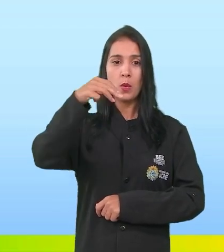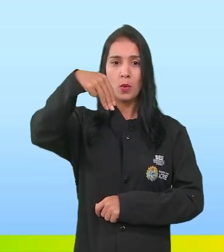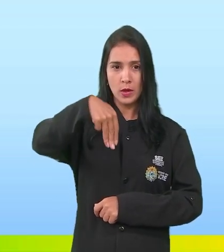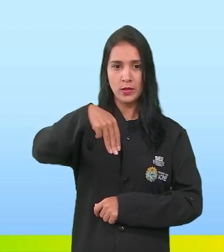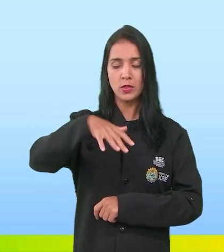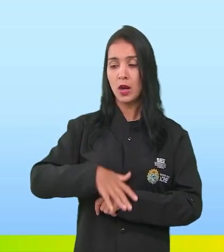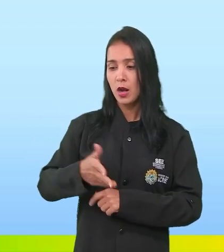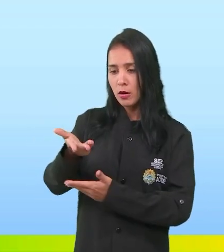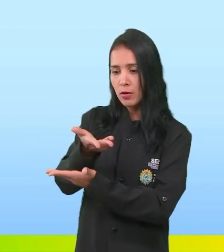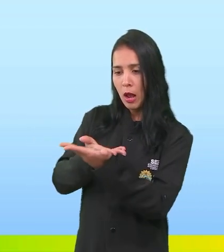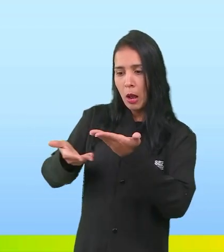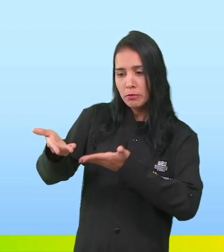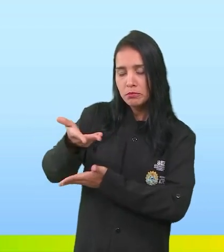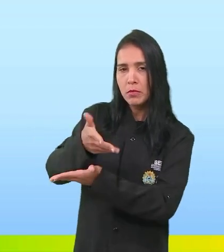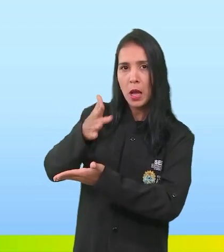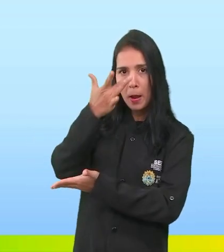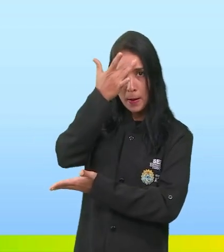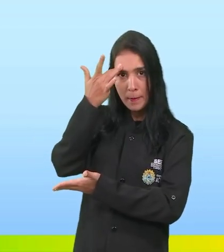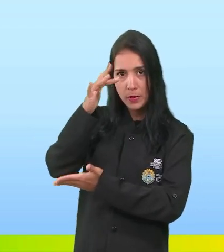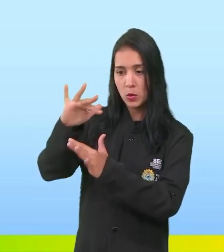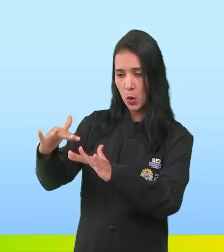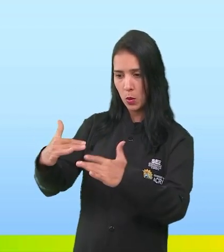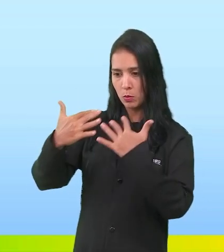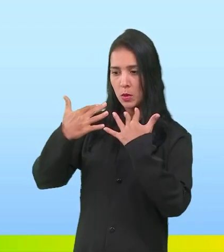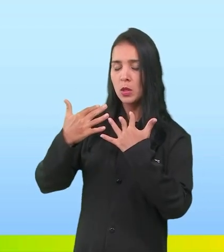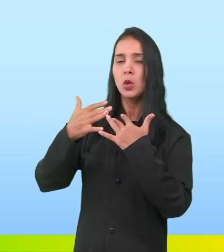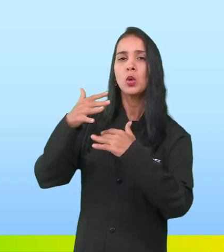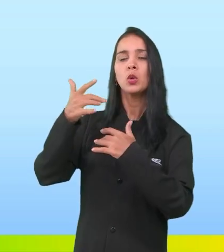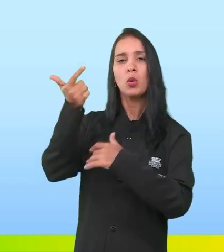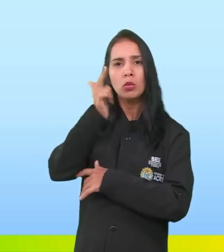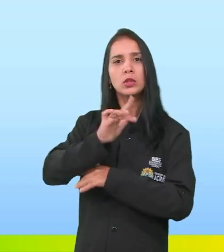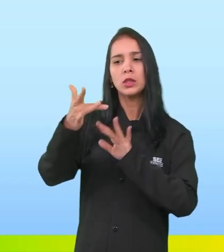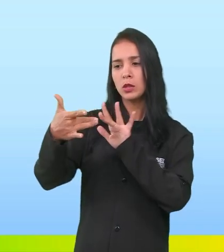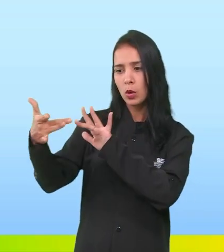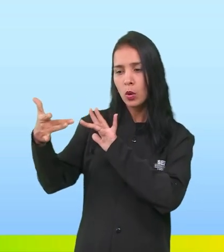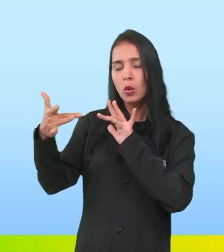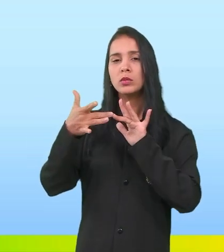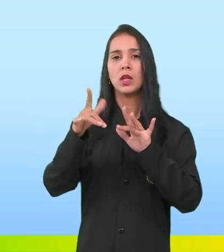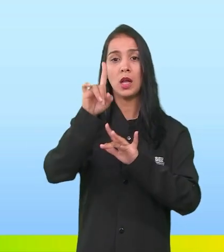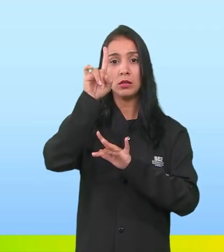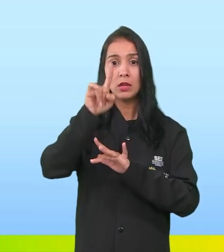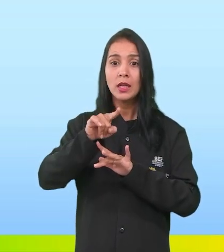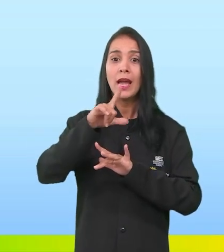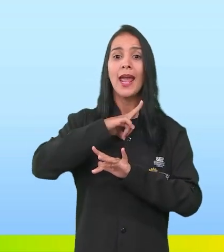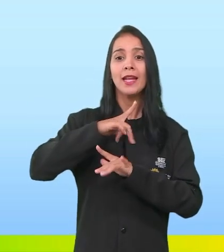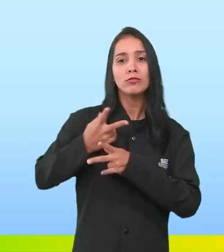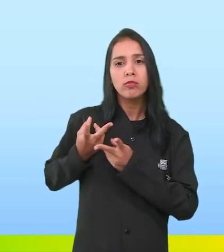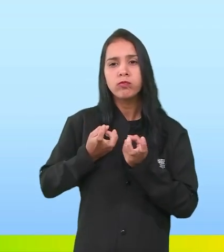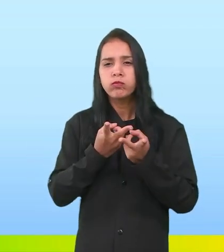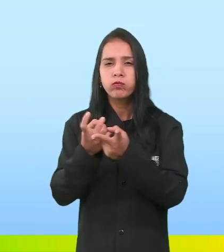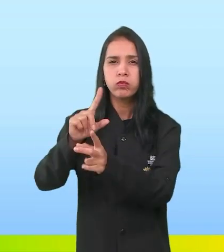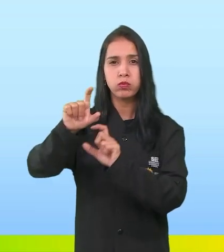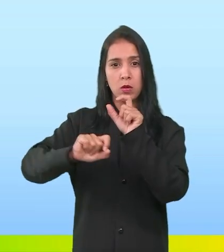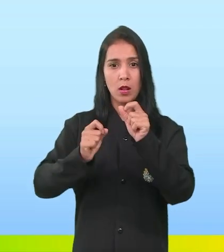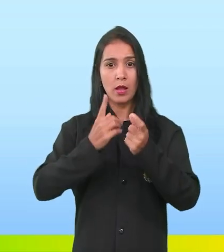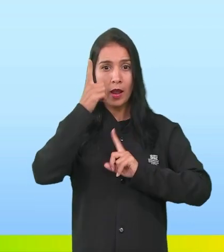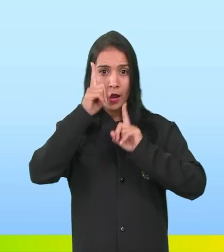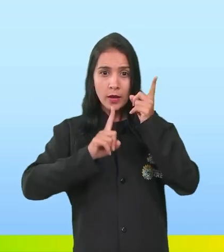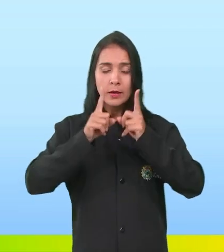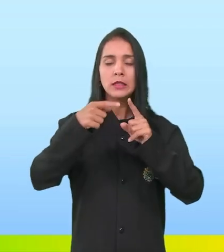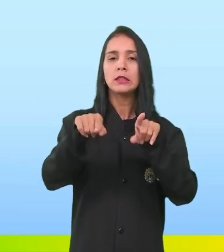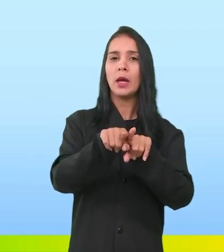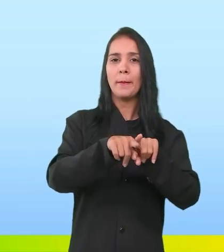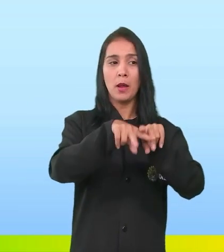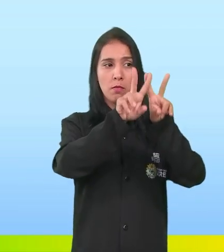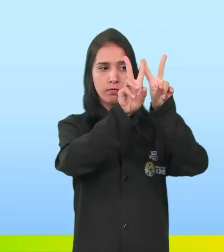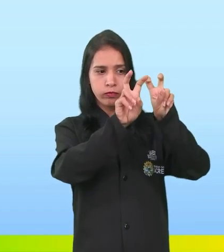forma de expressão corporal explora temas sociais e existenciais, transformando a vivência em arte. Então, aqui